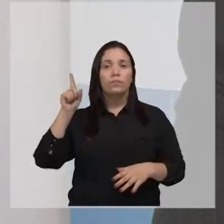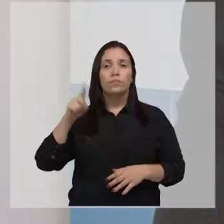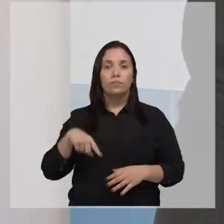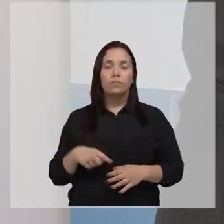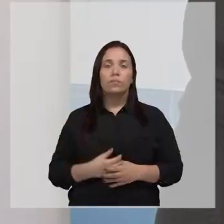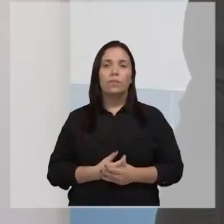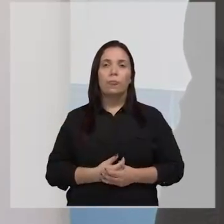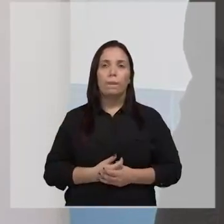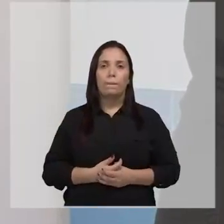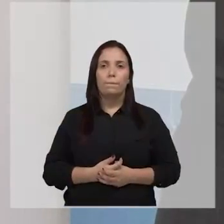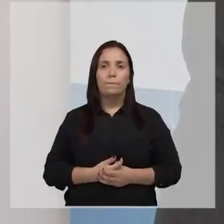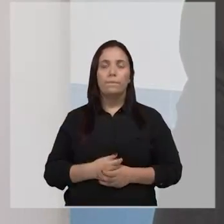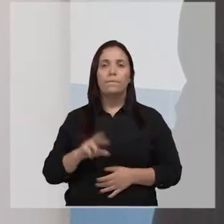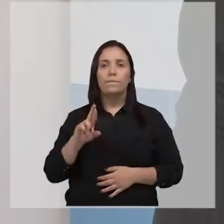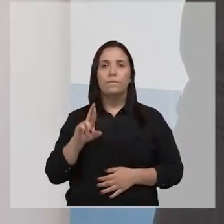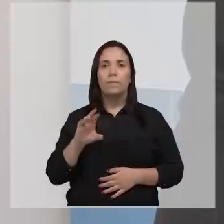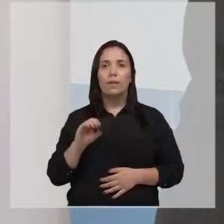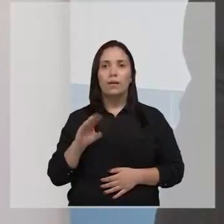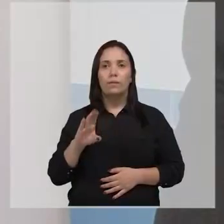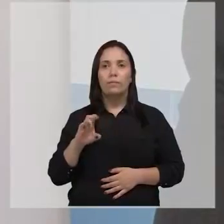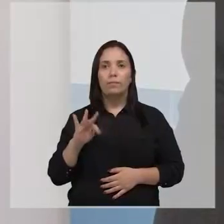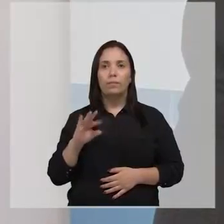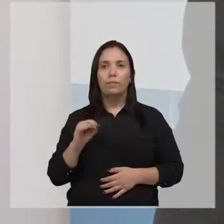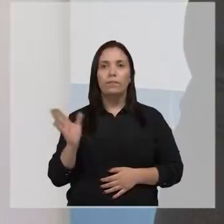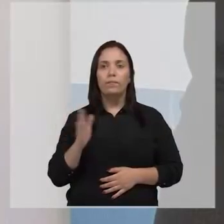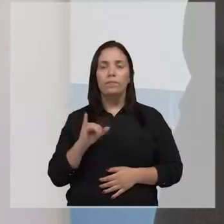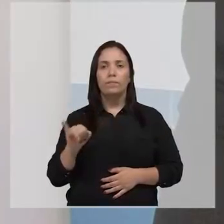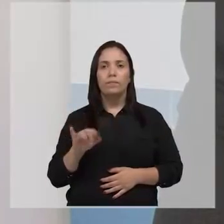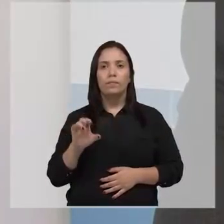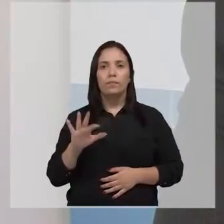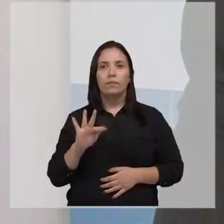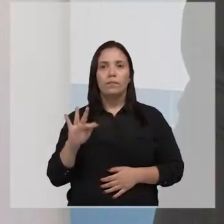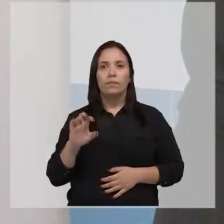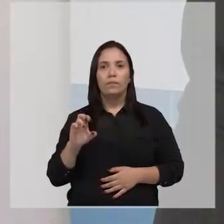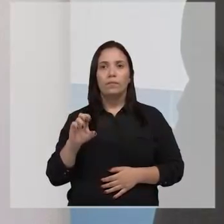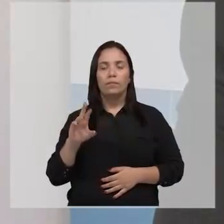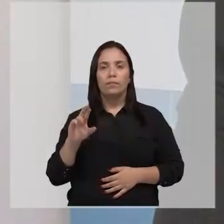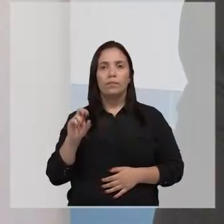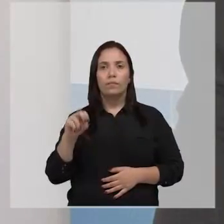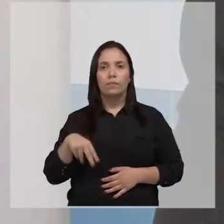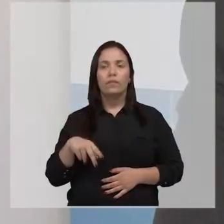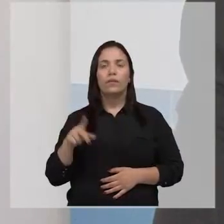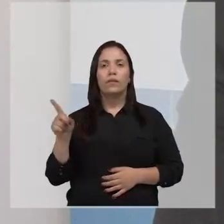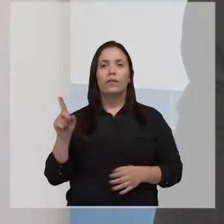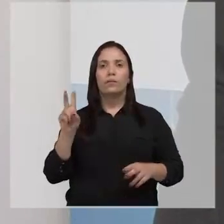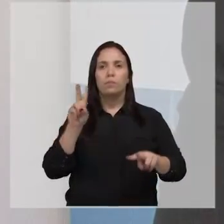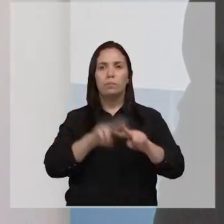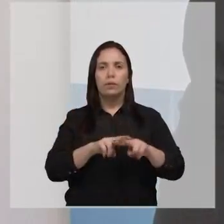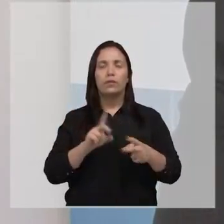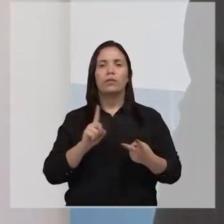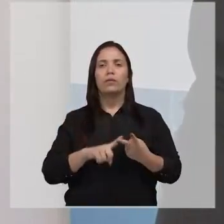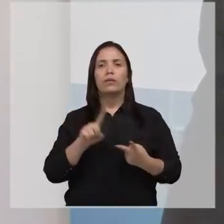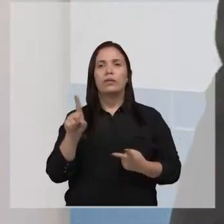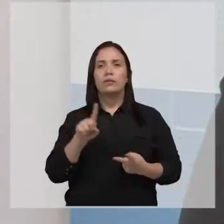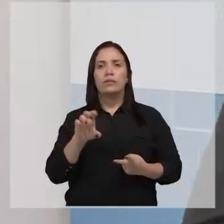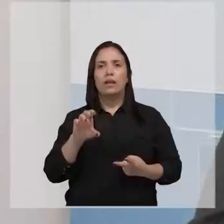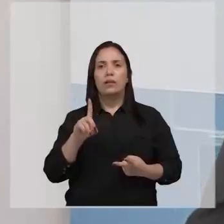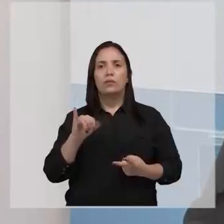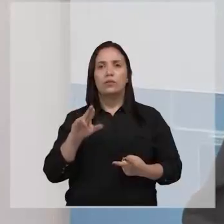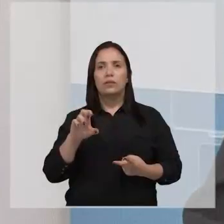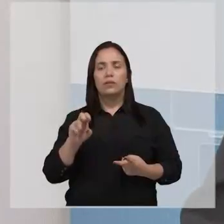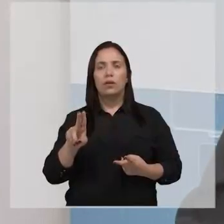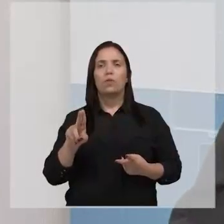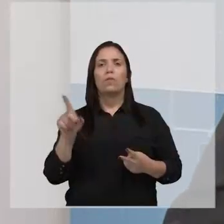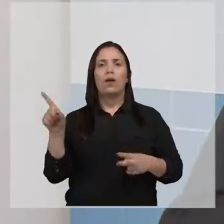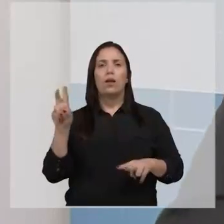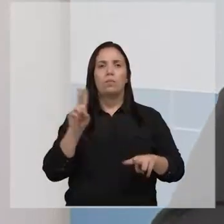detonador Roberto Jefferson, 2005. Detonou o mensalão, detonou o Zé Disseu, detonou quase o Congresso todo,